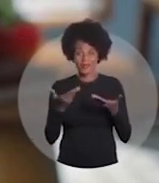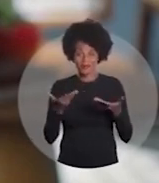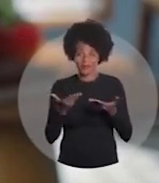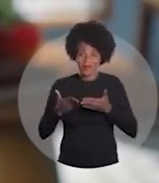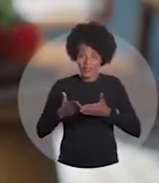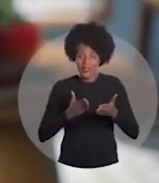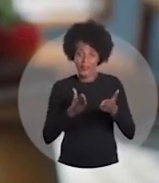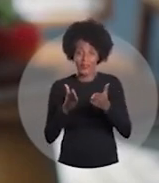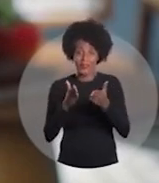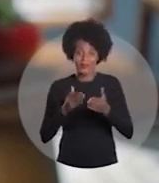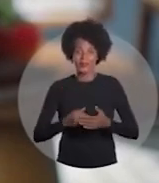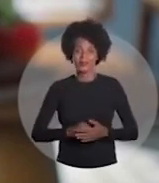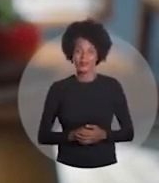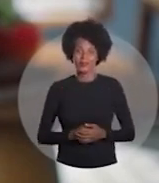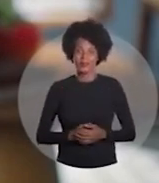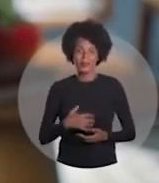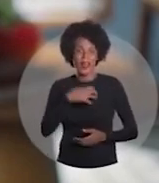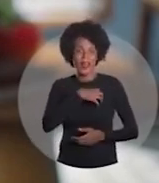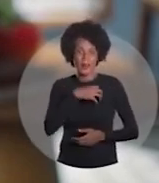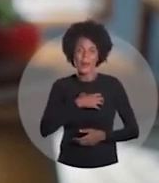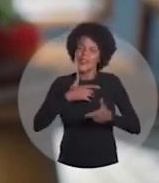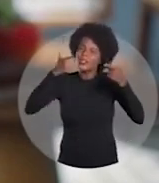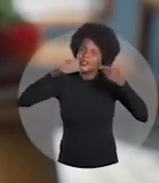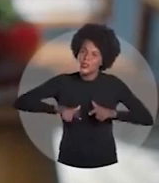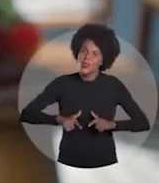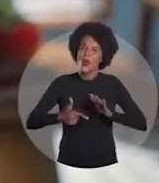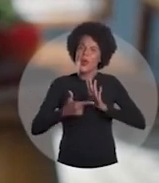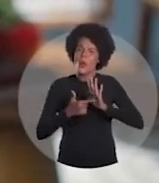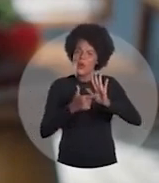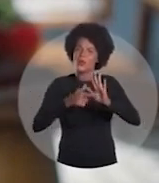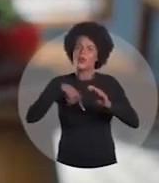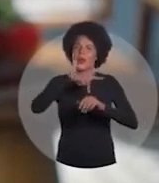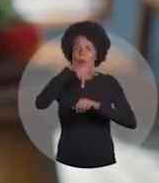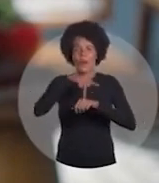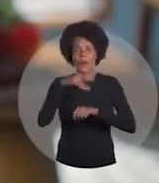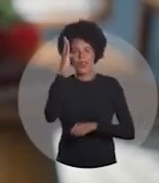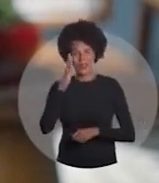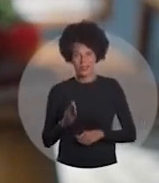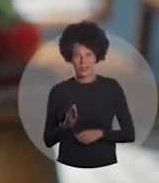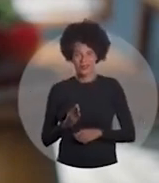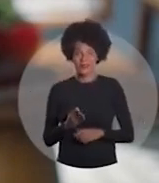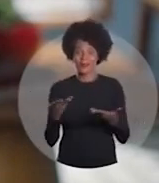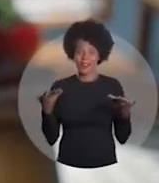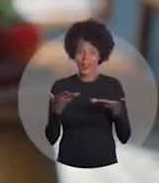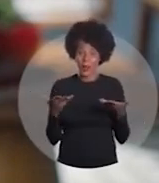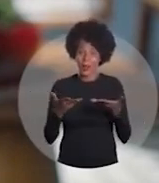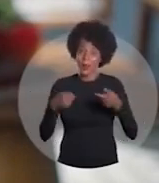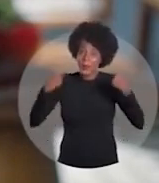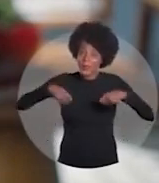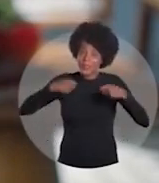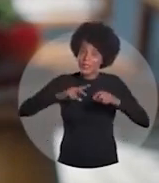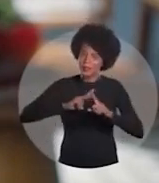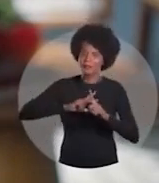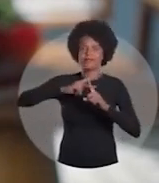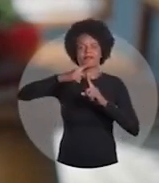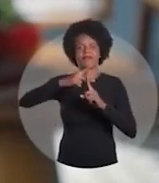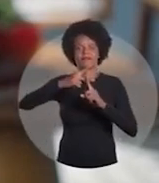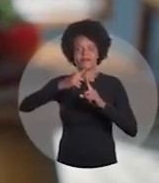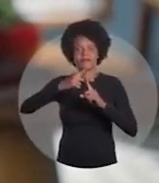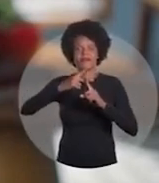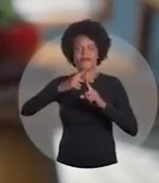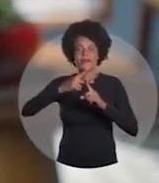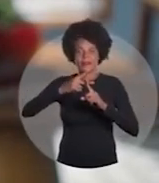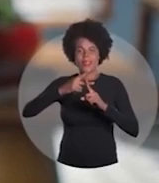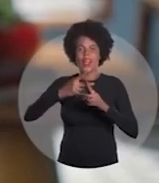nossa caminhada. A Bahia mais uma vez deu exemplo para o Brasil. Agora, vamos precisar fortalecer